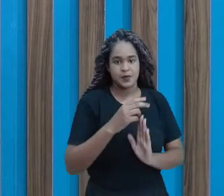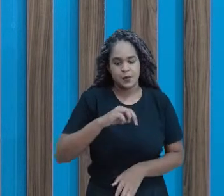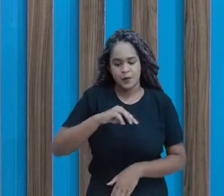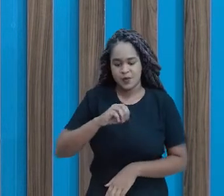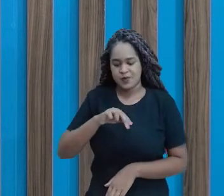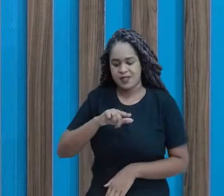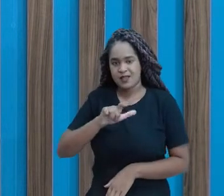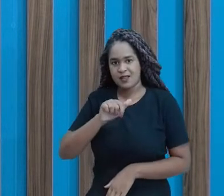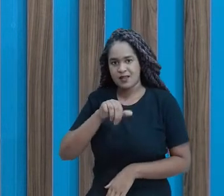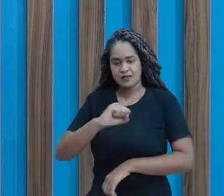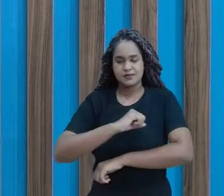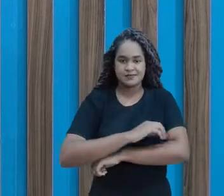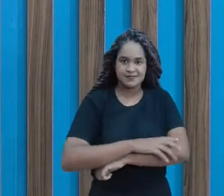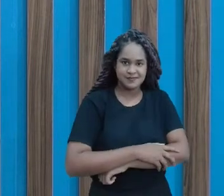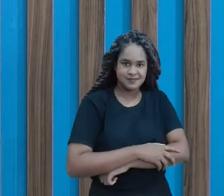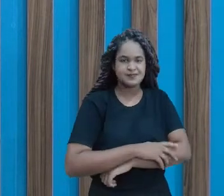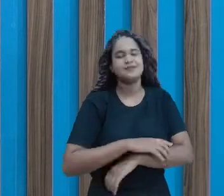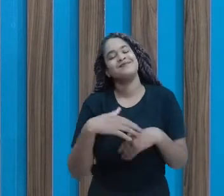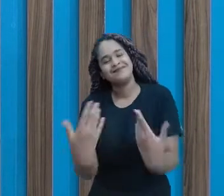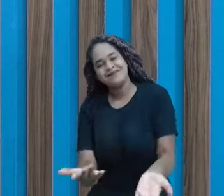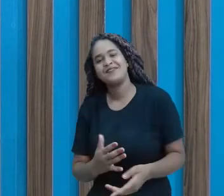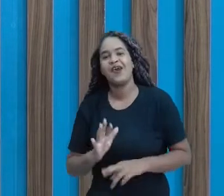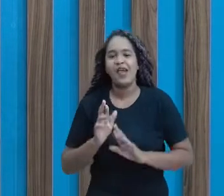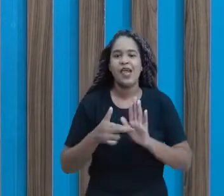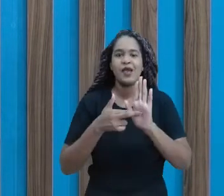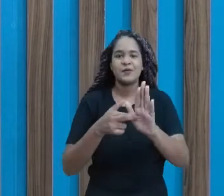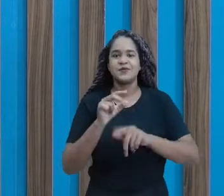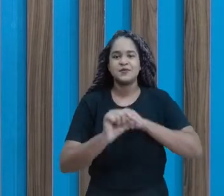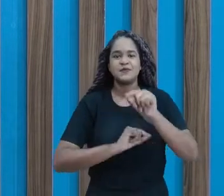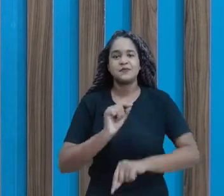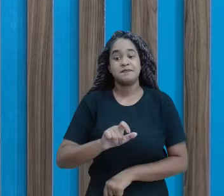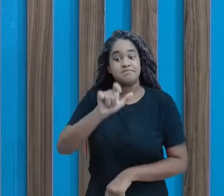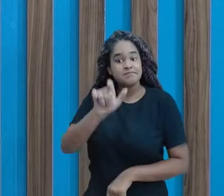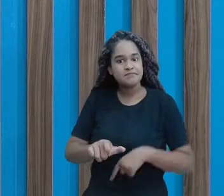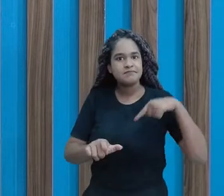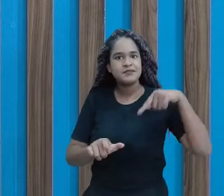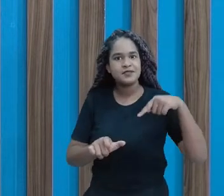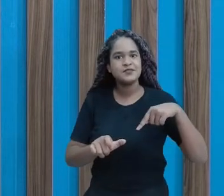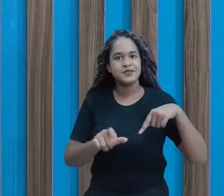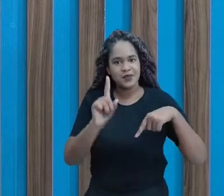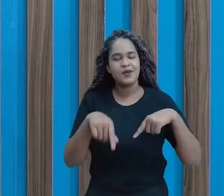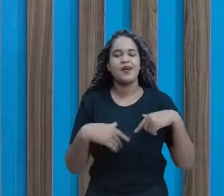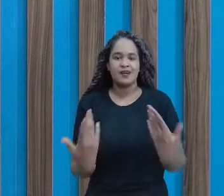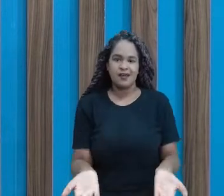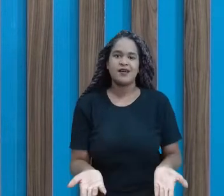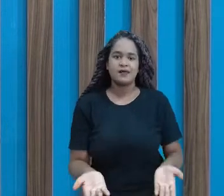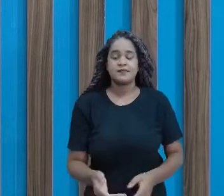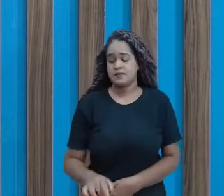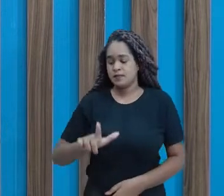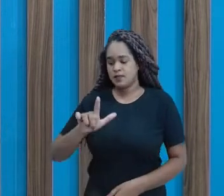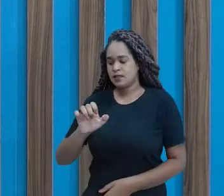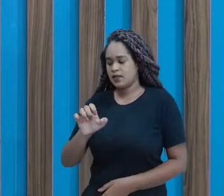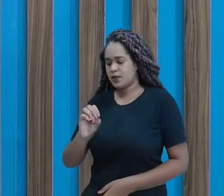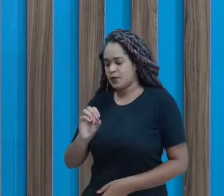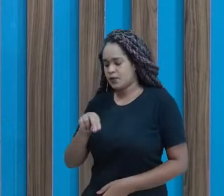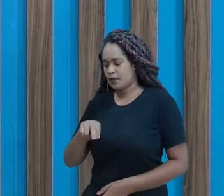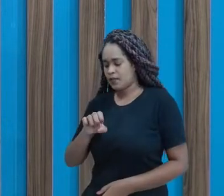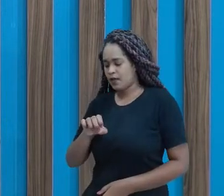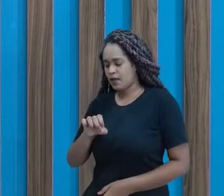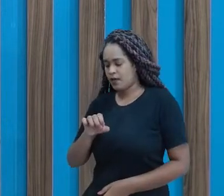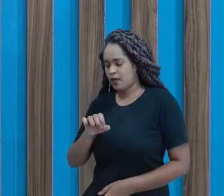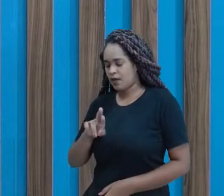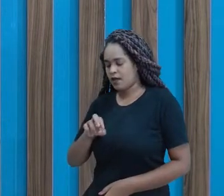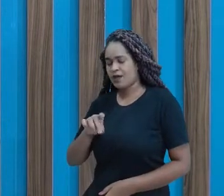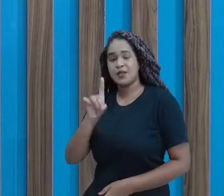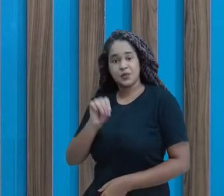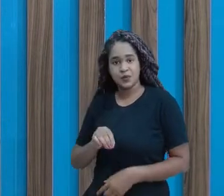que é, na verdade, é uma representação de uma pessoa, o retrato, né, de uma pessoa, né? Claro que aí o Leonardo vai dar os toques dele,